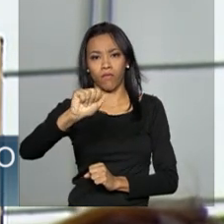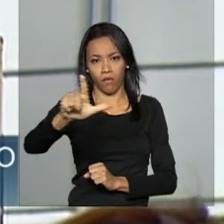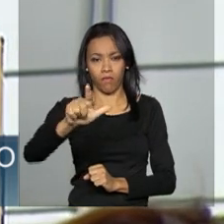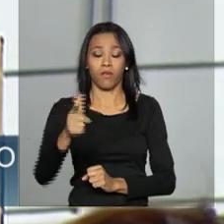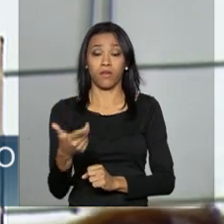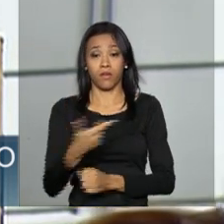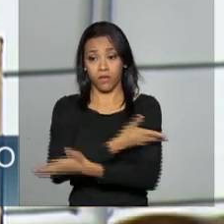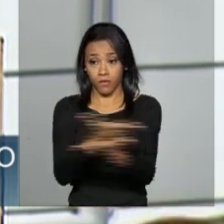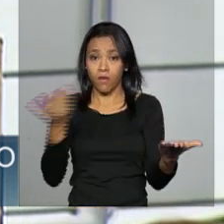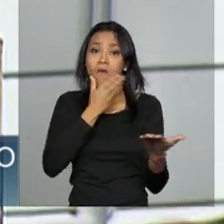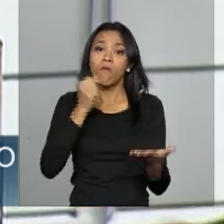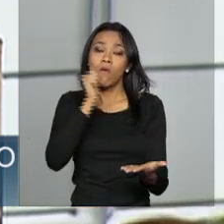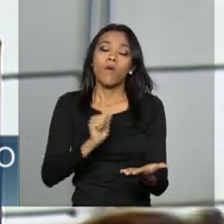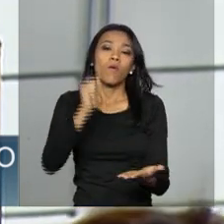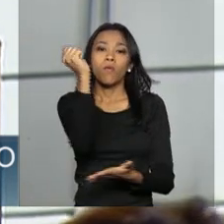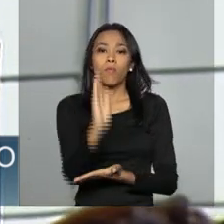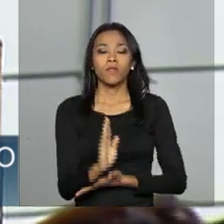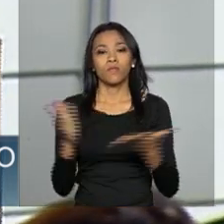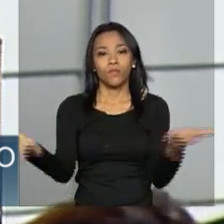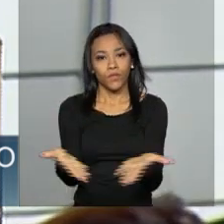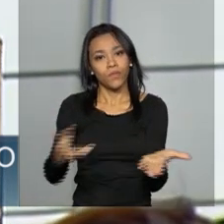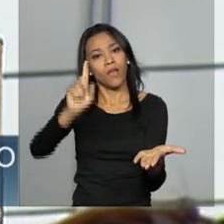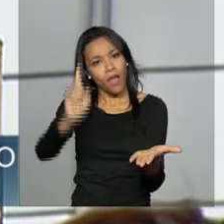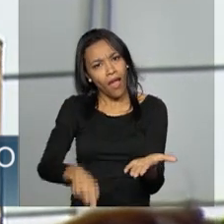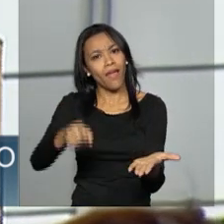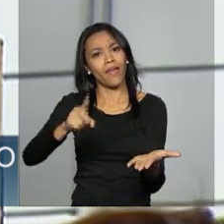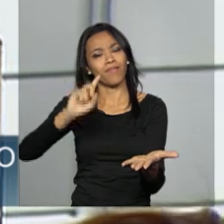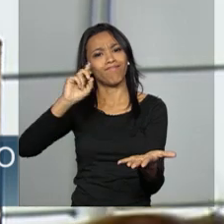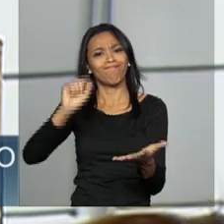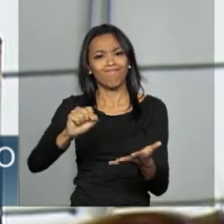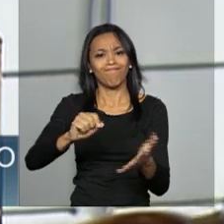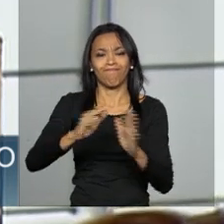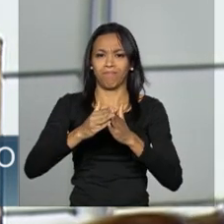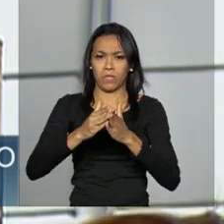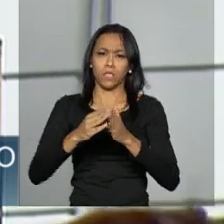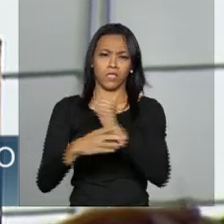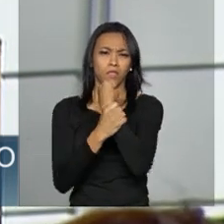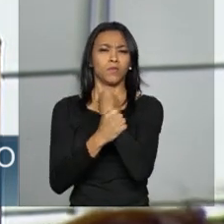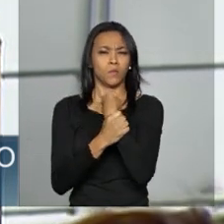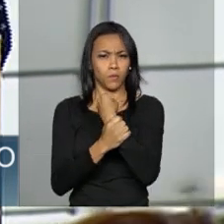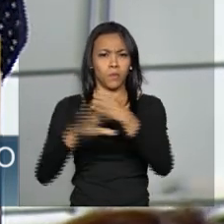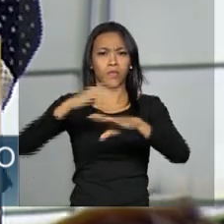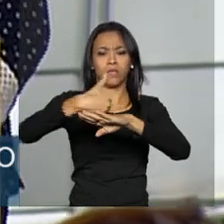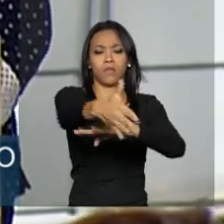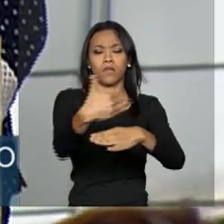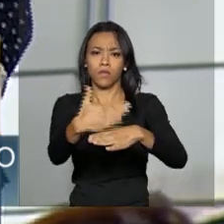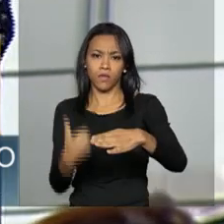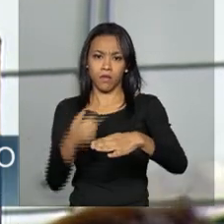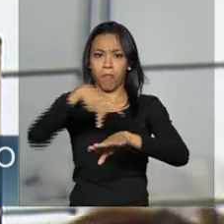Senhoras e senhores, o Brasil de hoje é um país com fronteiras nacionais consolidadas e que